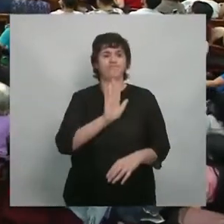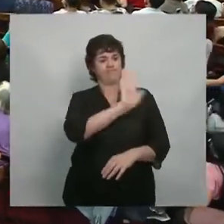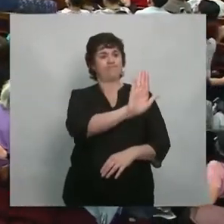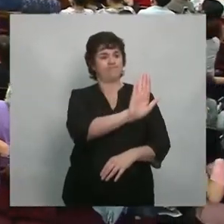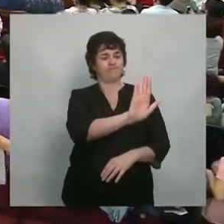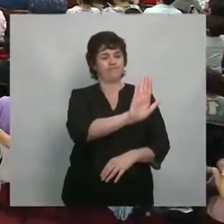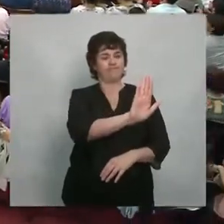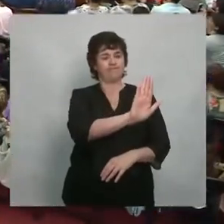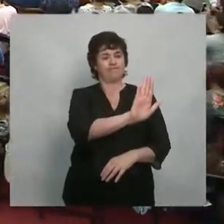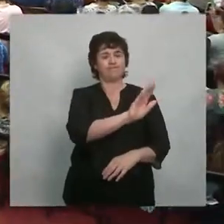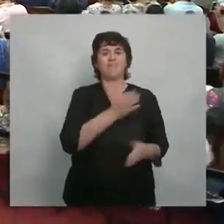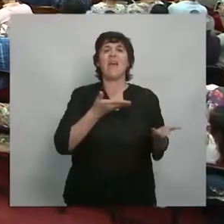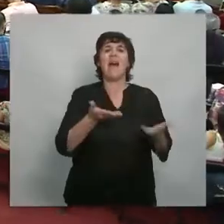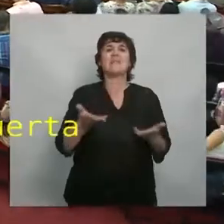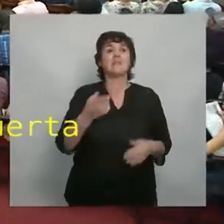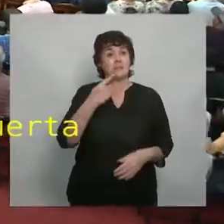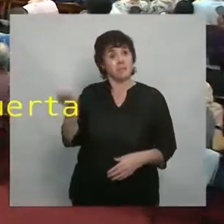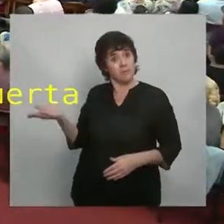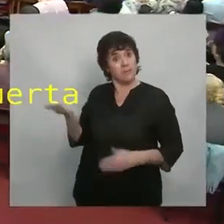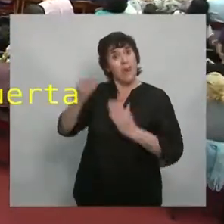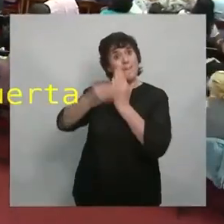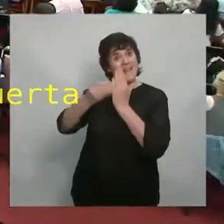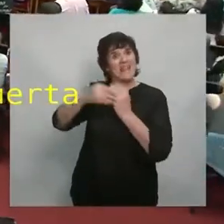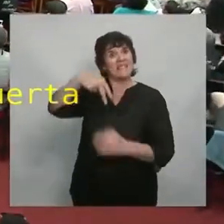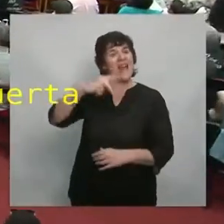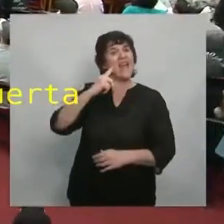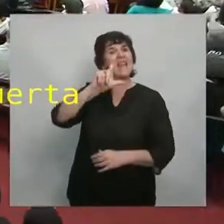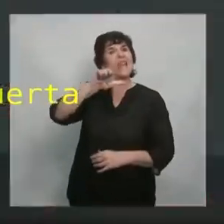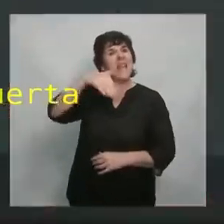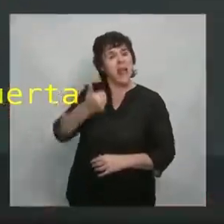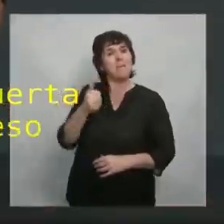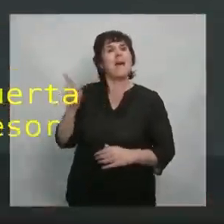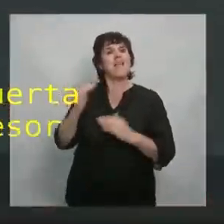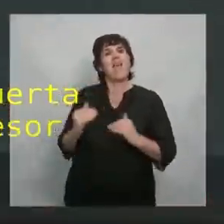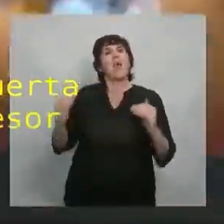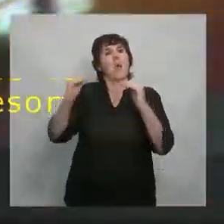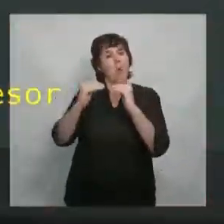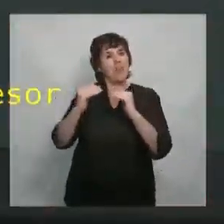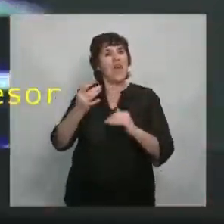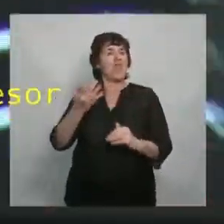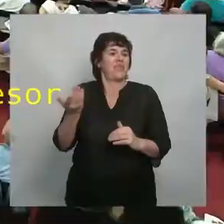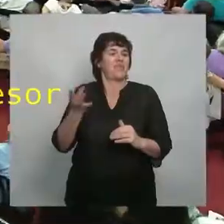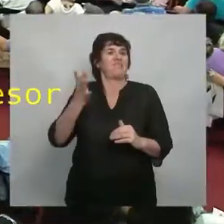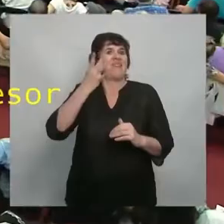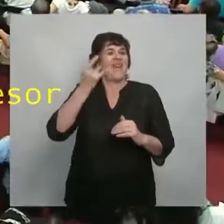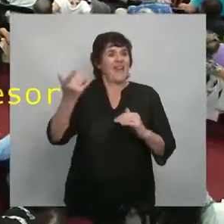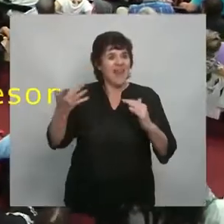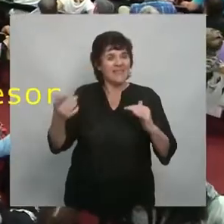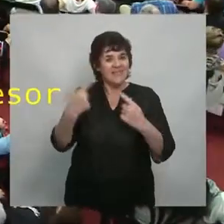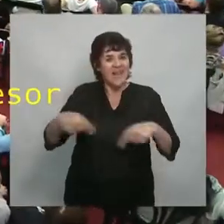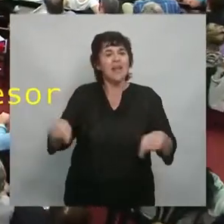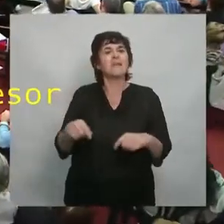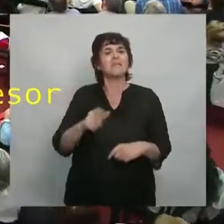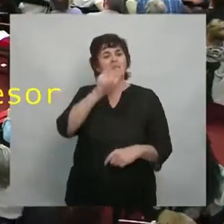assessor vira e fala: está aqui a ministra Nilma, da Igualdade Racial, que precisa entrar. E a pessoa que estava na porta olha para mim